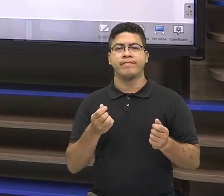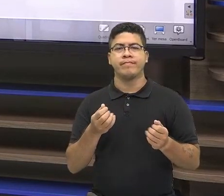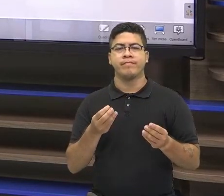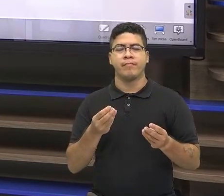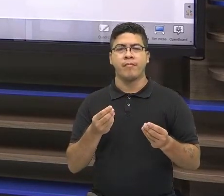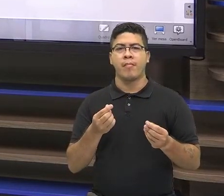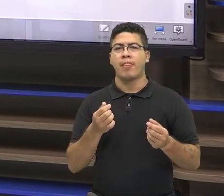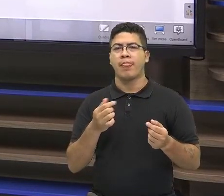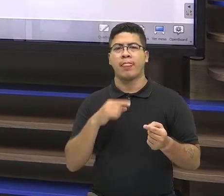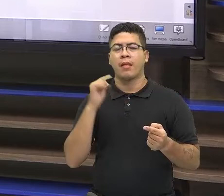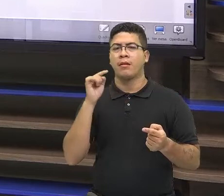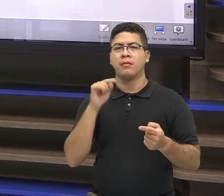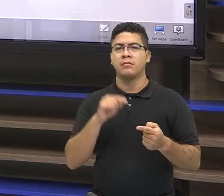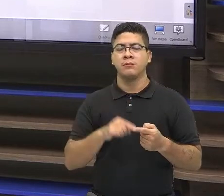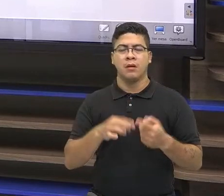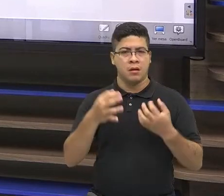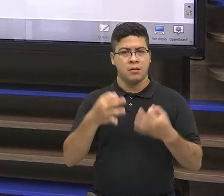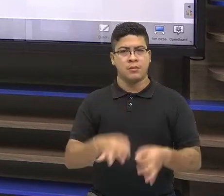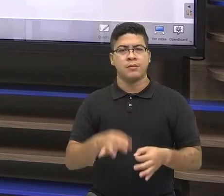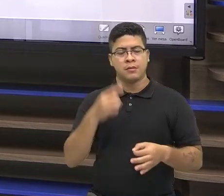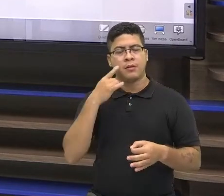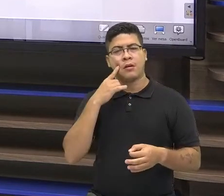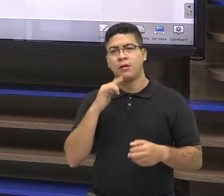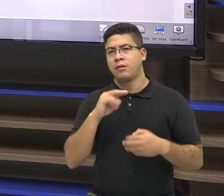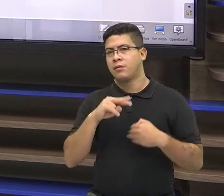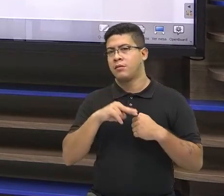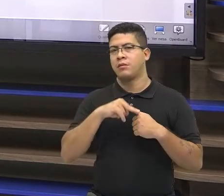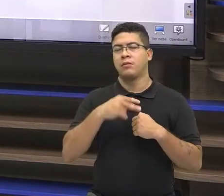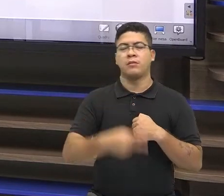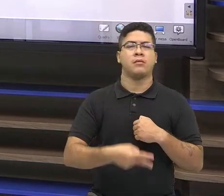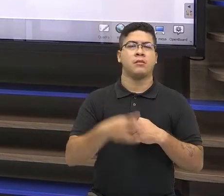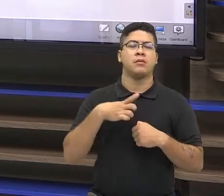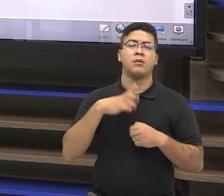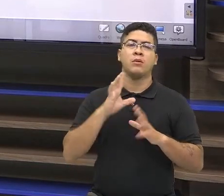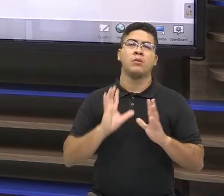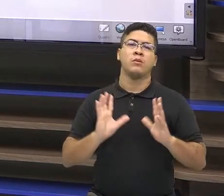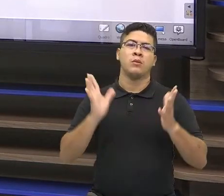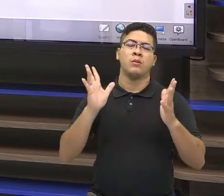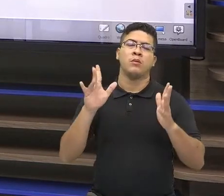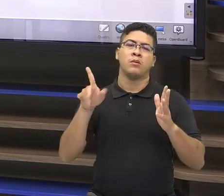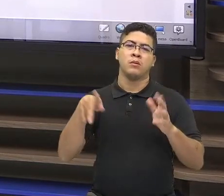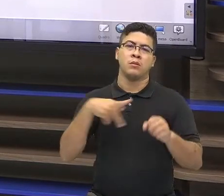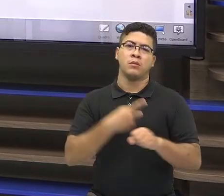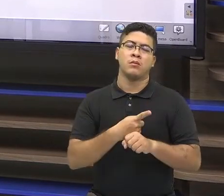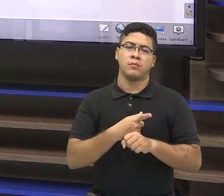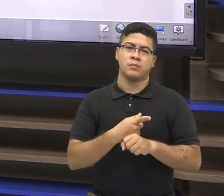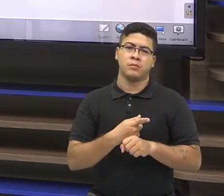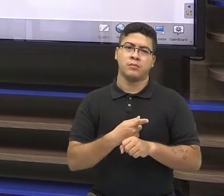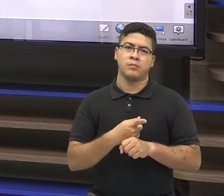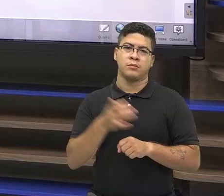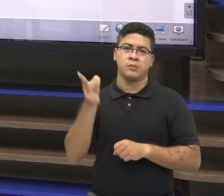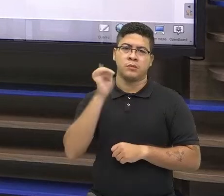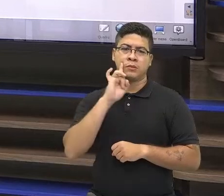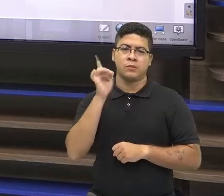o objeto em si e as consequências do que aconteceu no cotidiano.